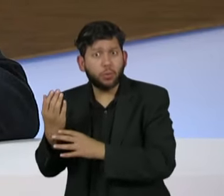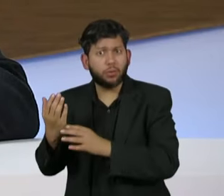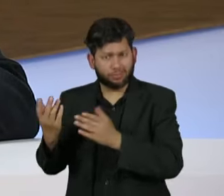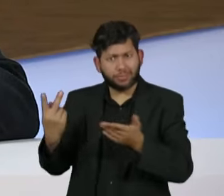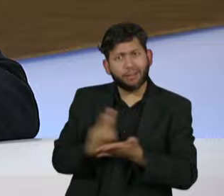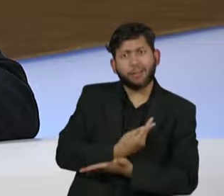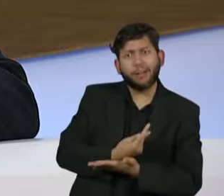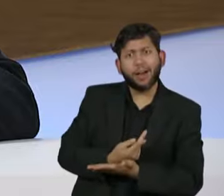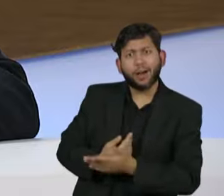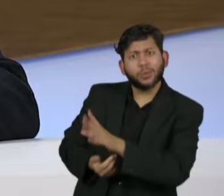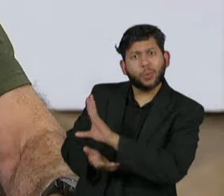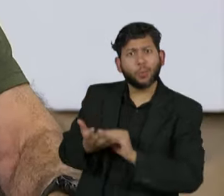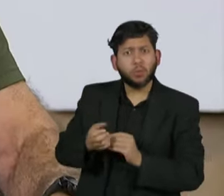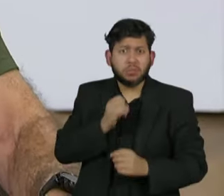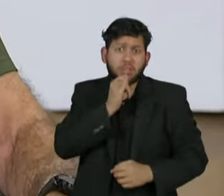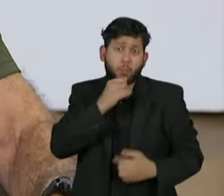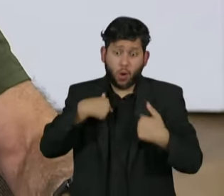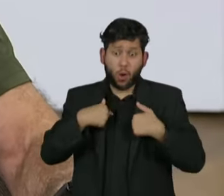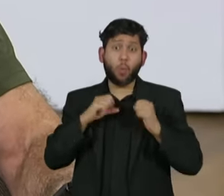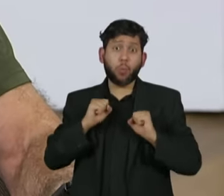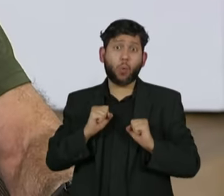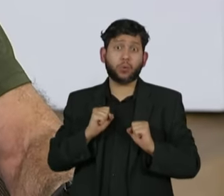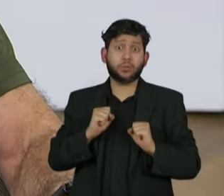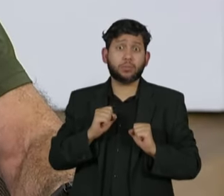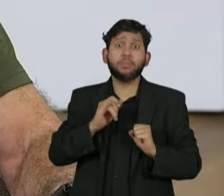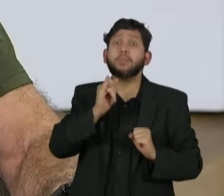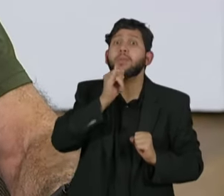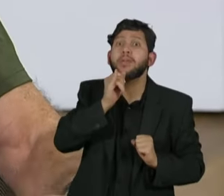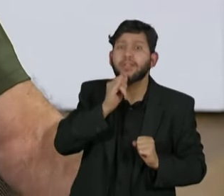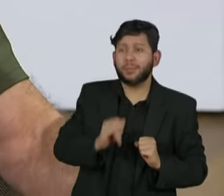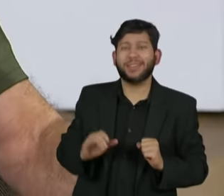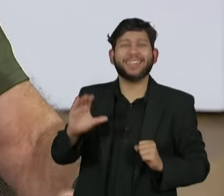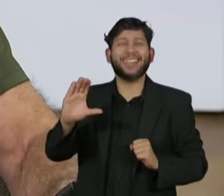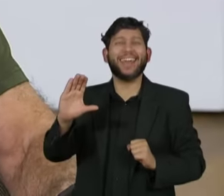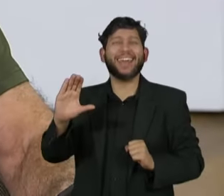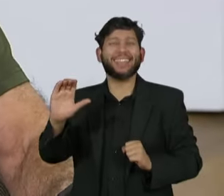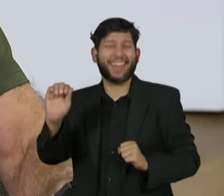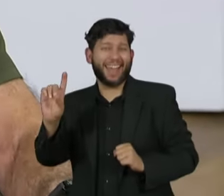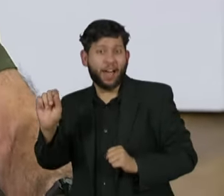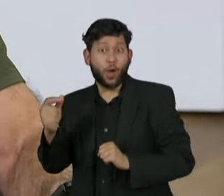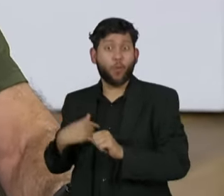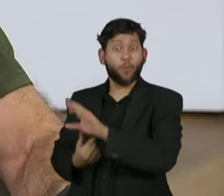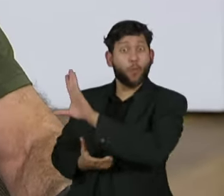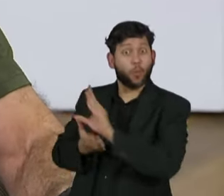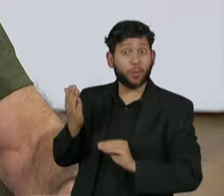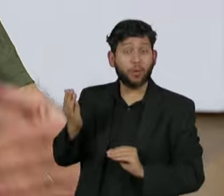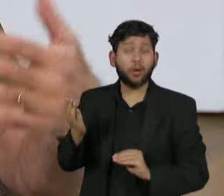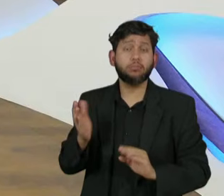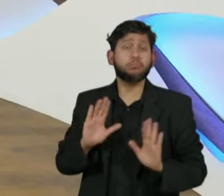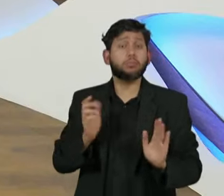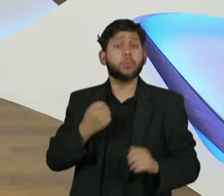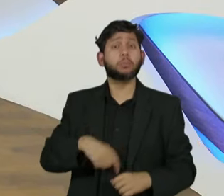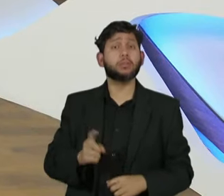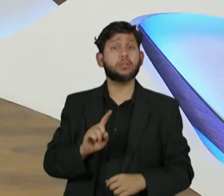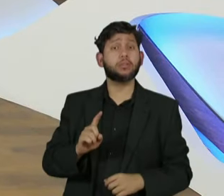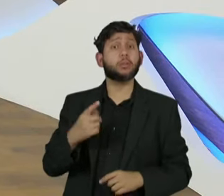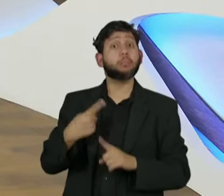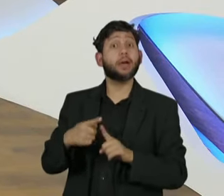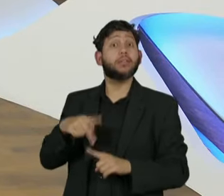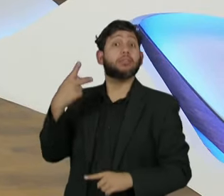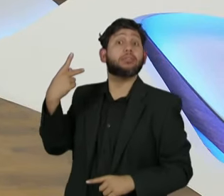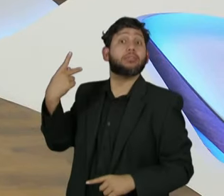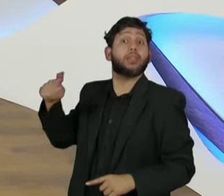eu acho pelo menos né a gente não pode copiar CDA Mas a gente pode escrever como no estilo dele